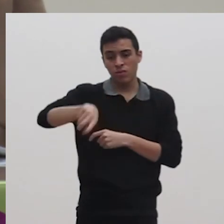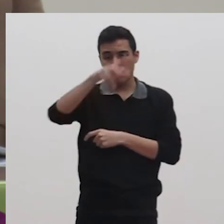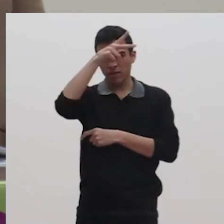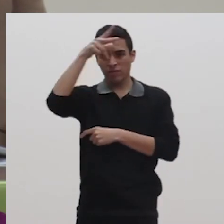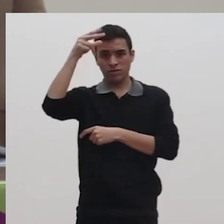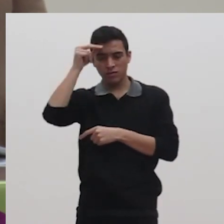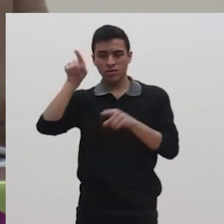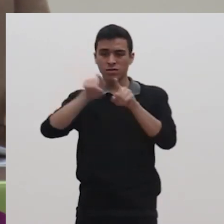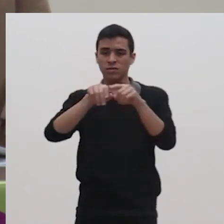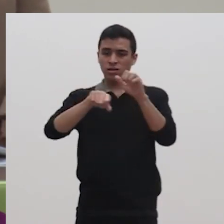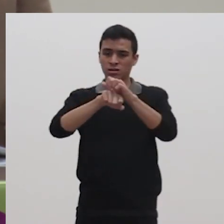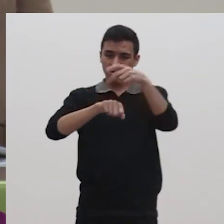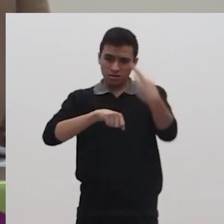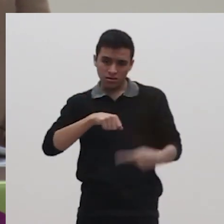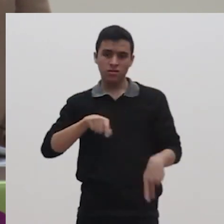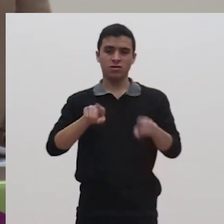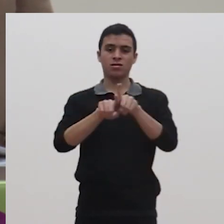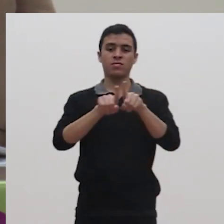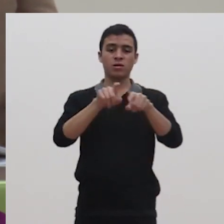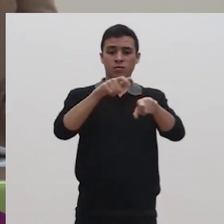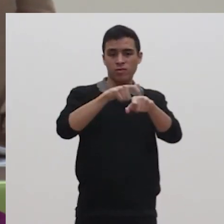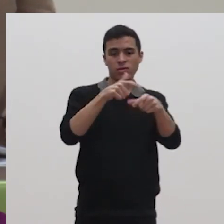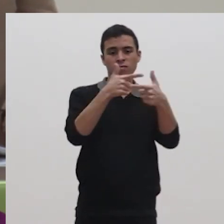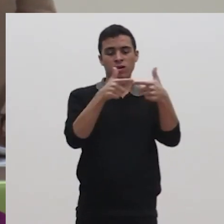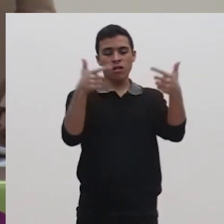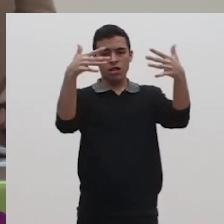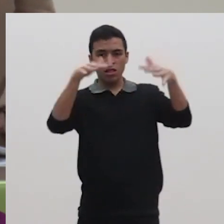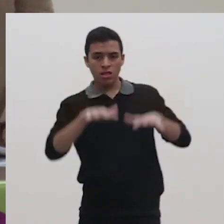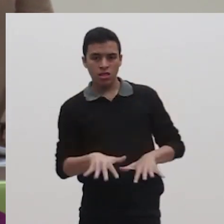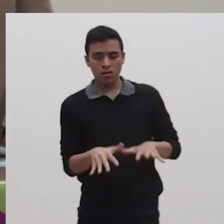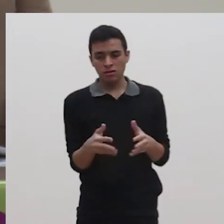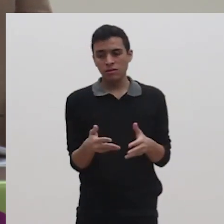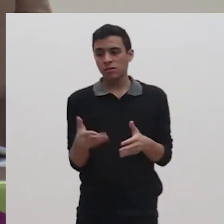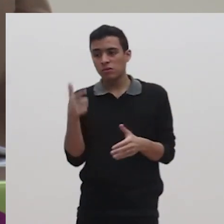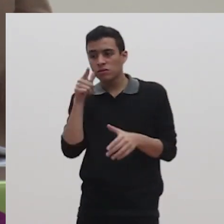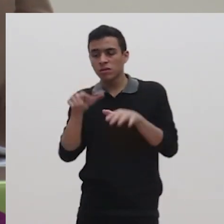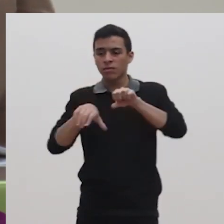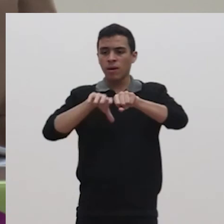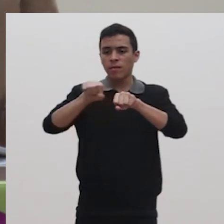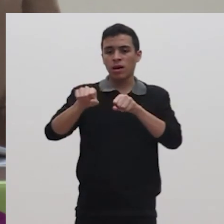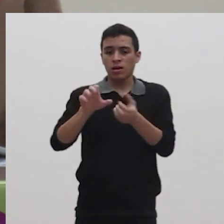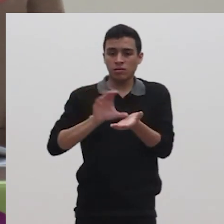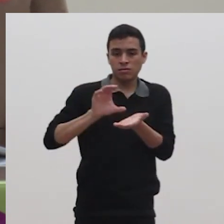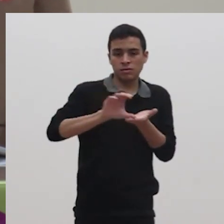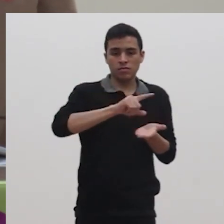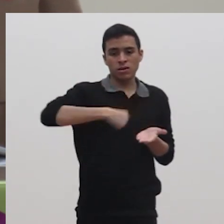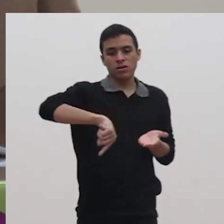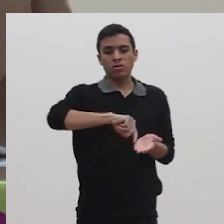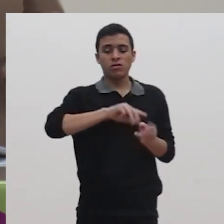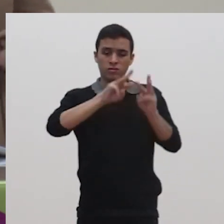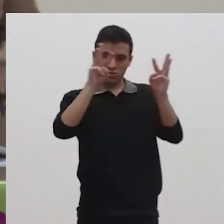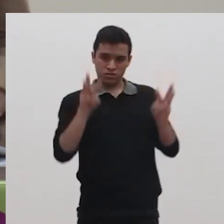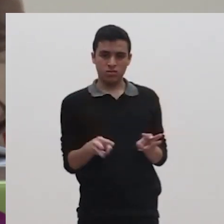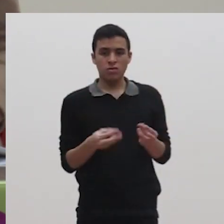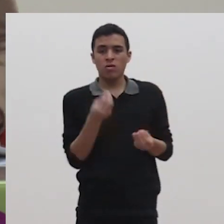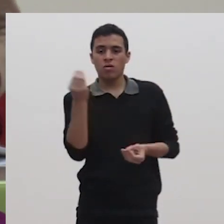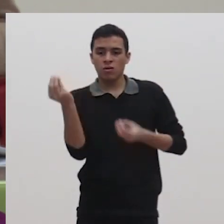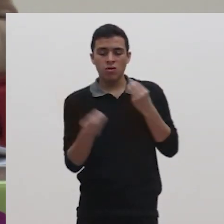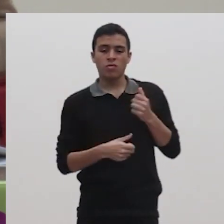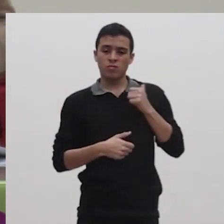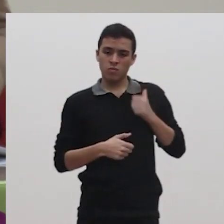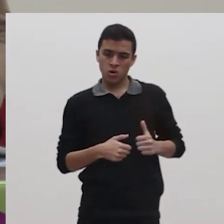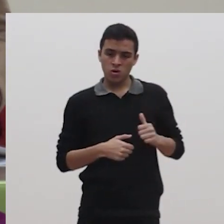prefeituras, com o Estado. E neste momento de crise, ela trará recursos para nossa instituição, através de